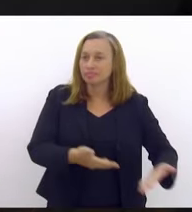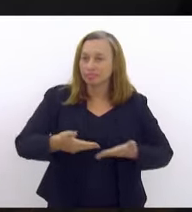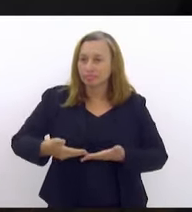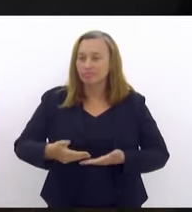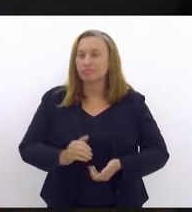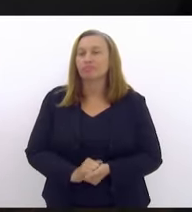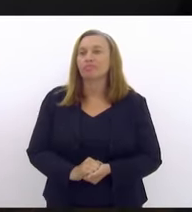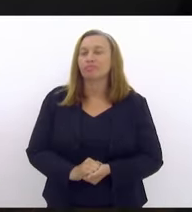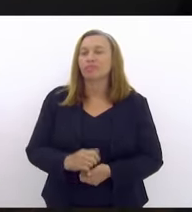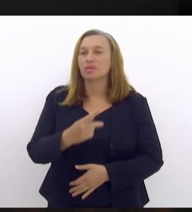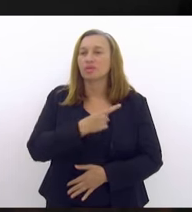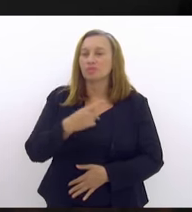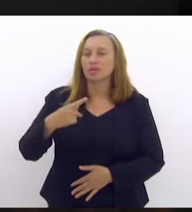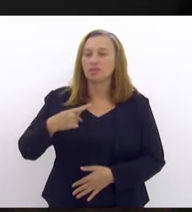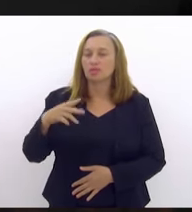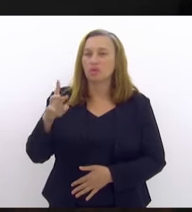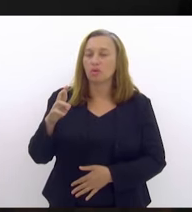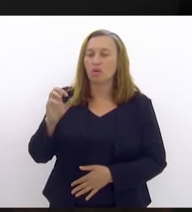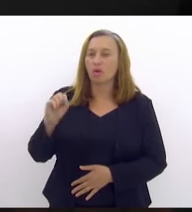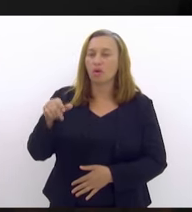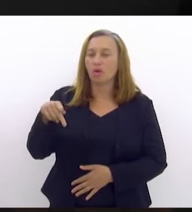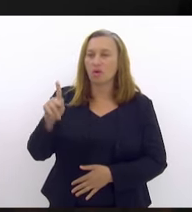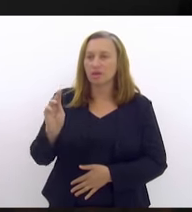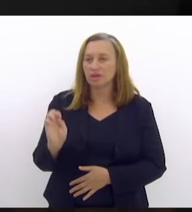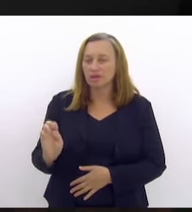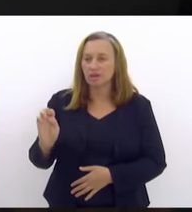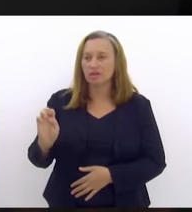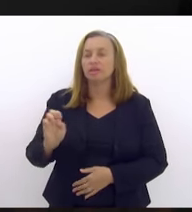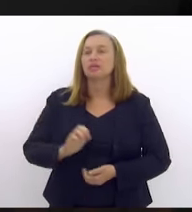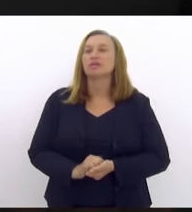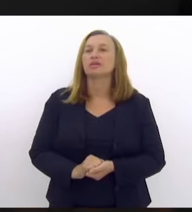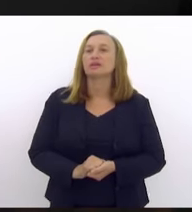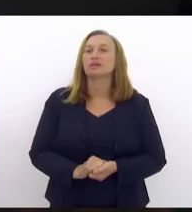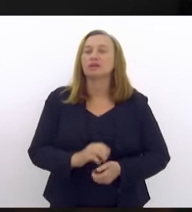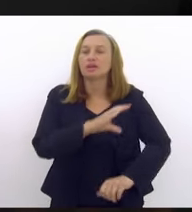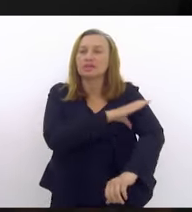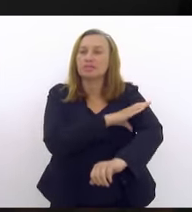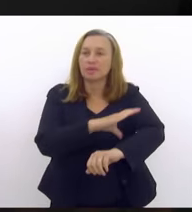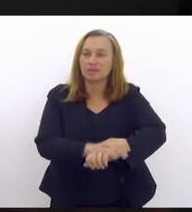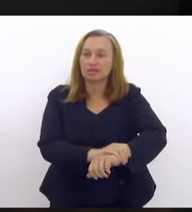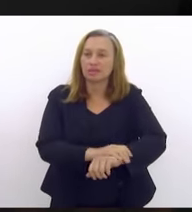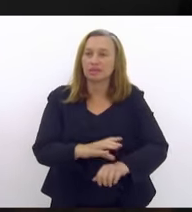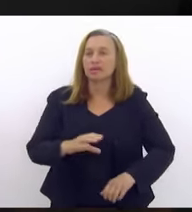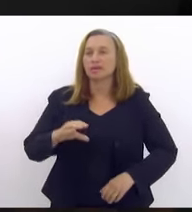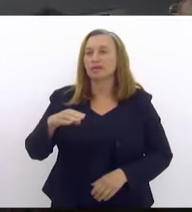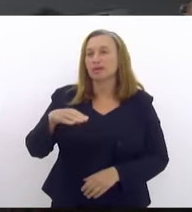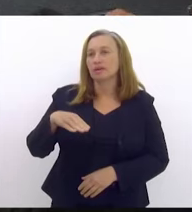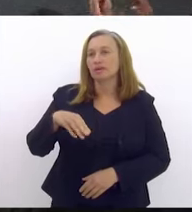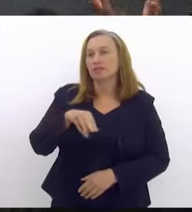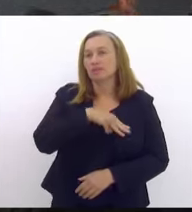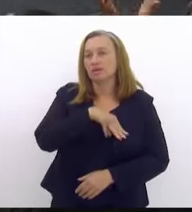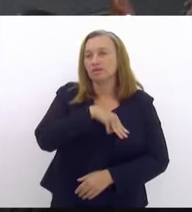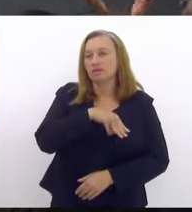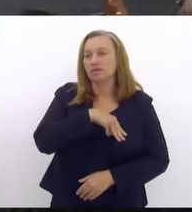Convidar pastor Roque Conceição de Almeida, Assembleia de Deus de Madureira.